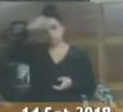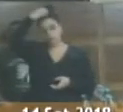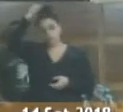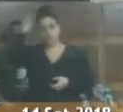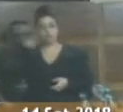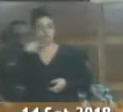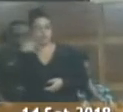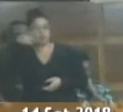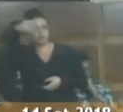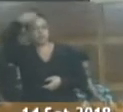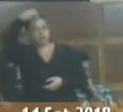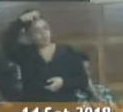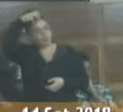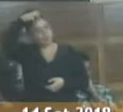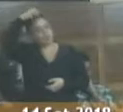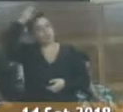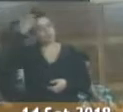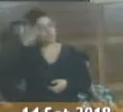de Angra.